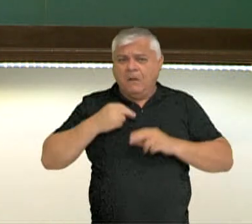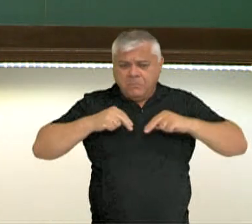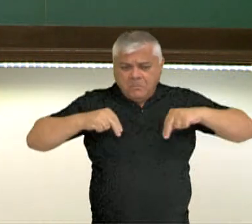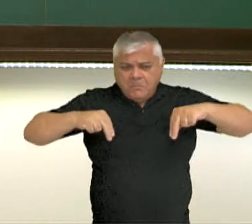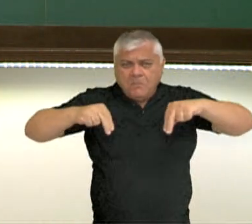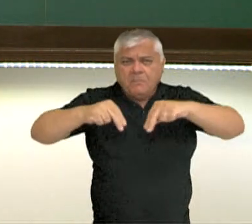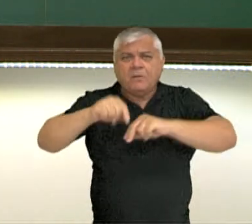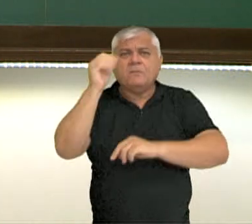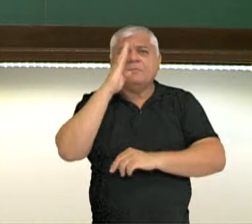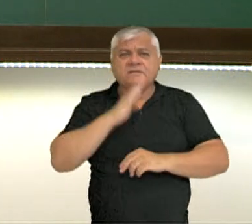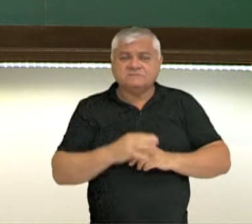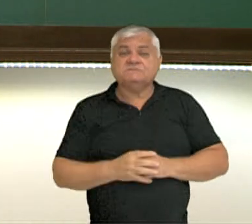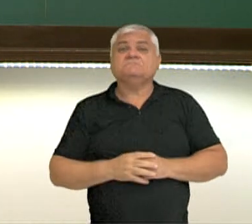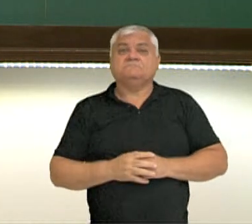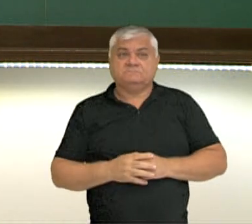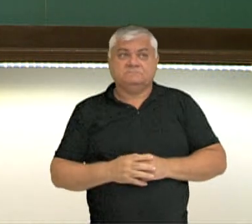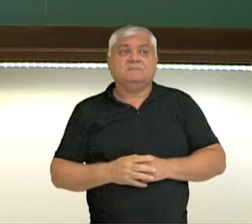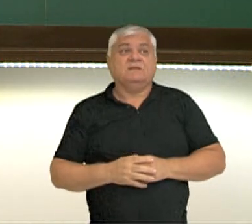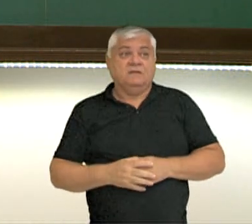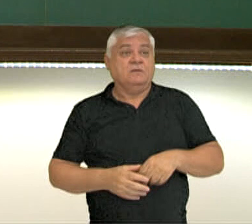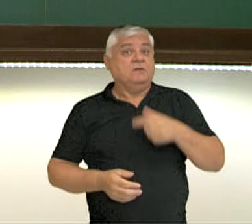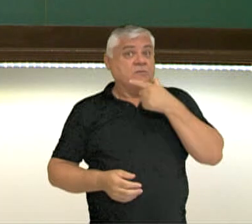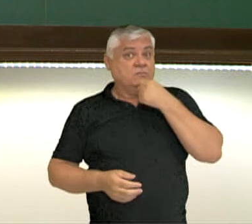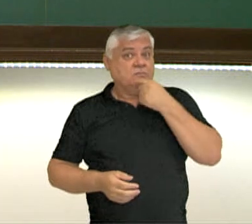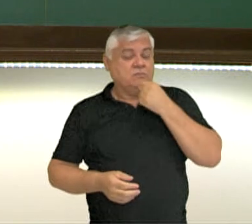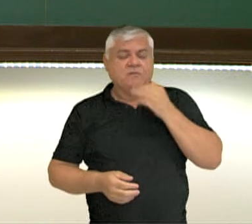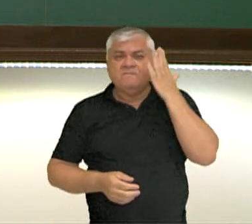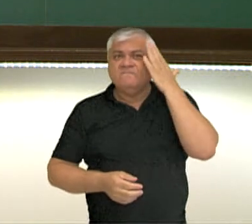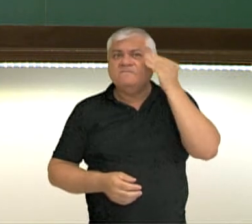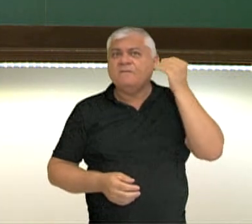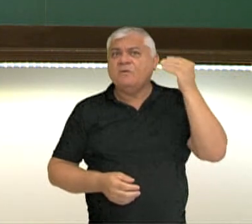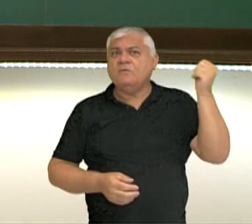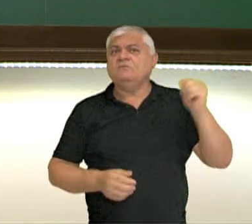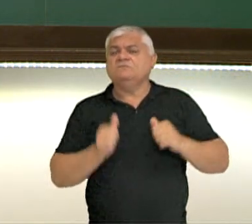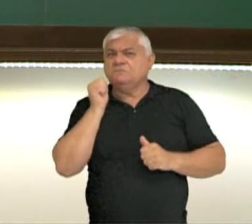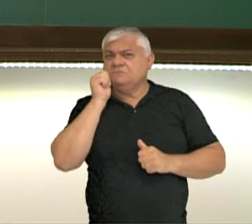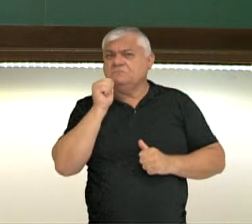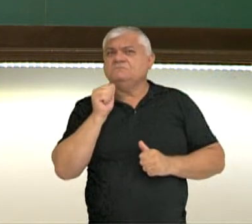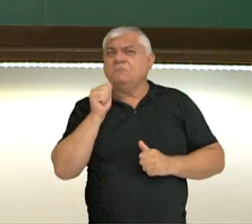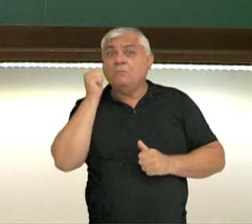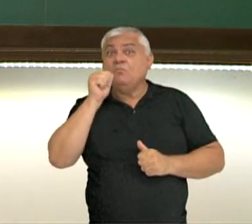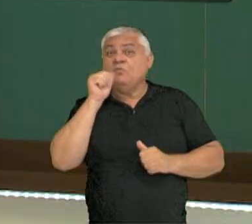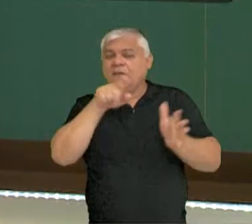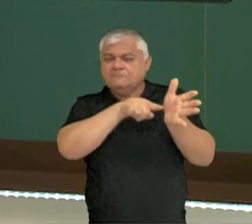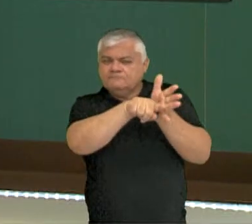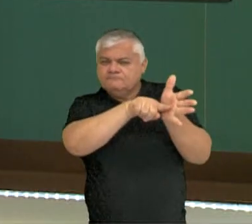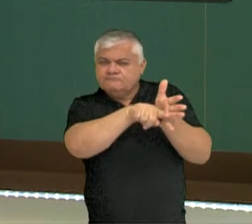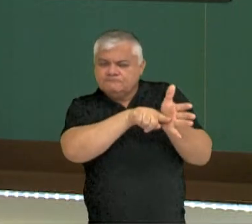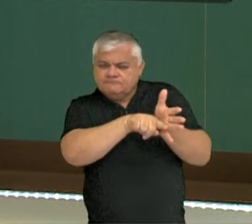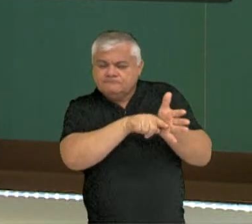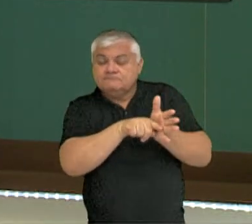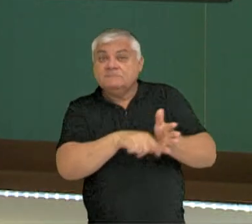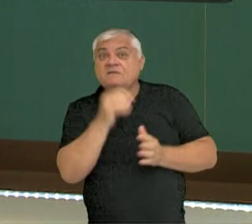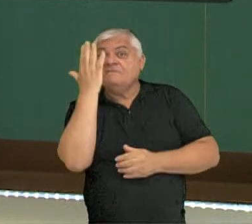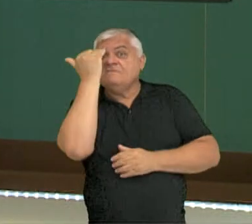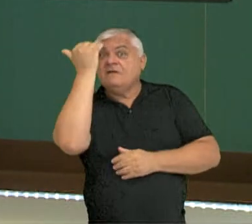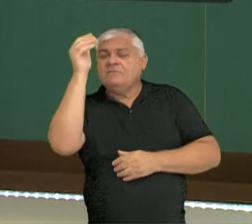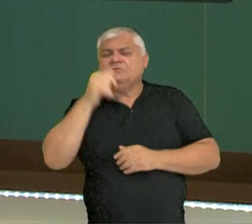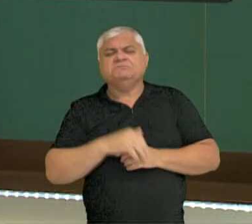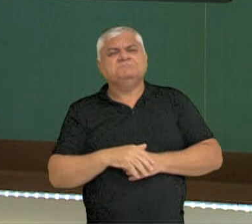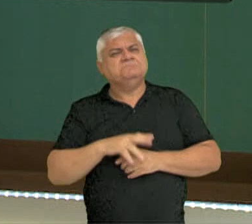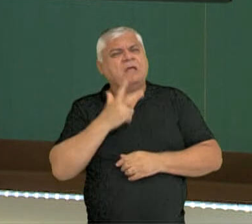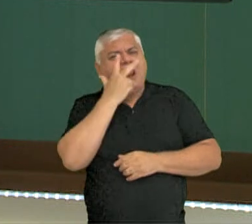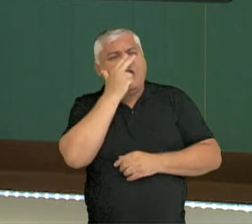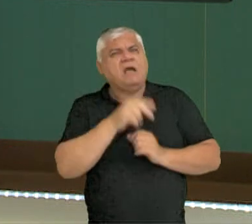Nied Guidon, um dos maiores nomes da arqueologia brasileira, ela diz o seguinte, que acredita num período de